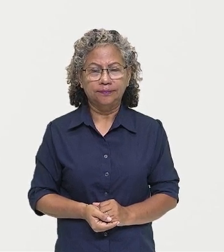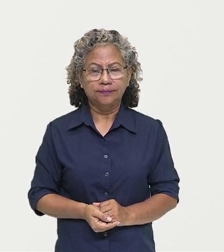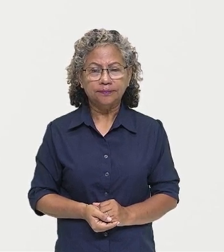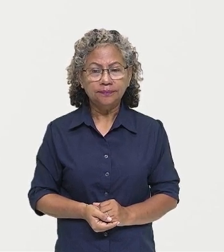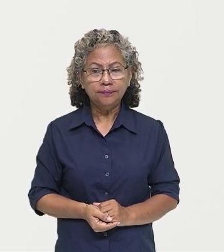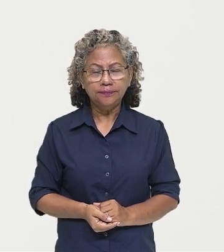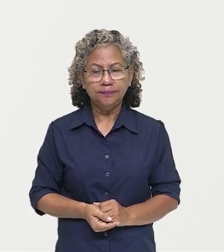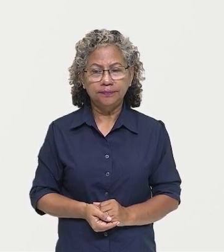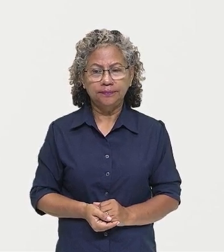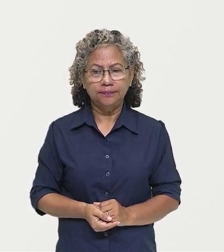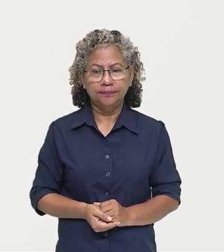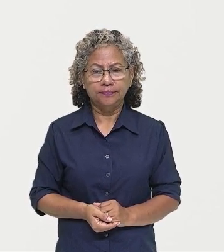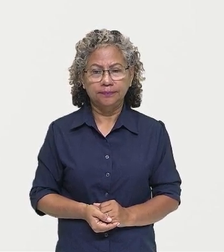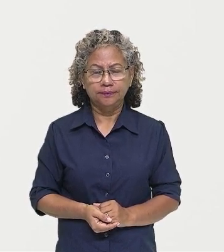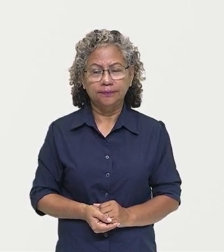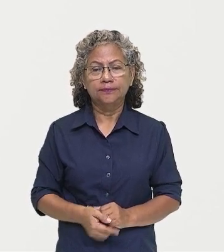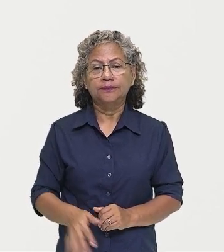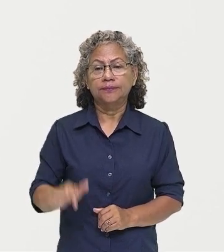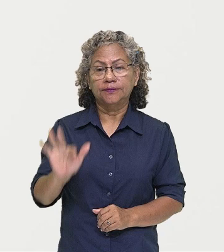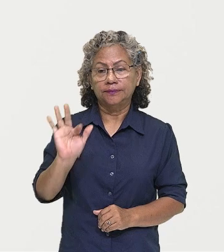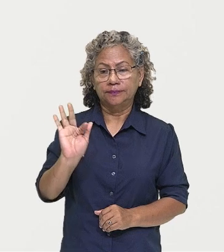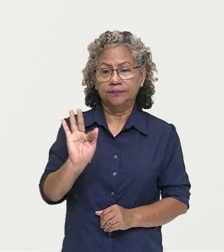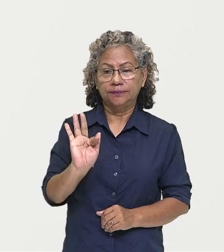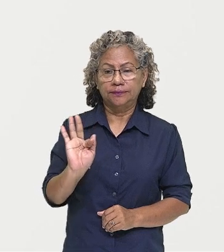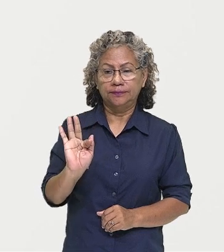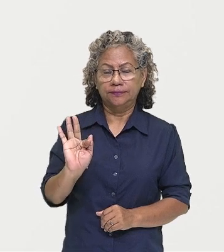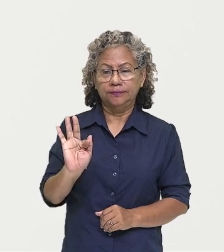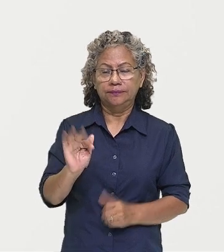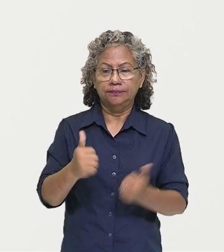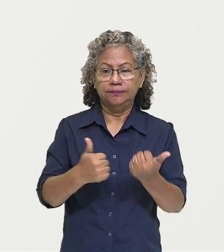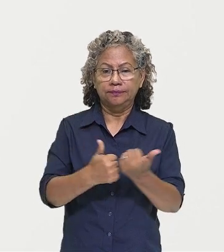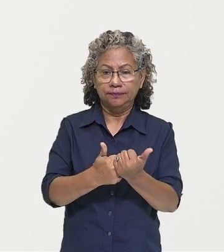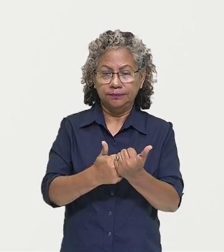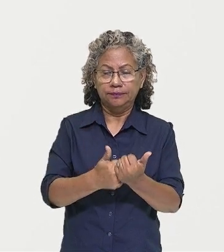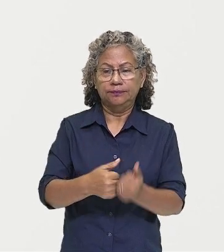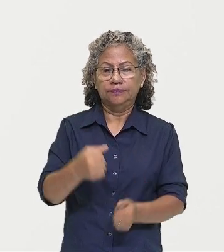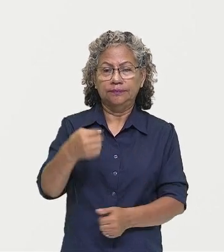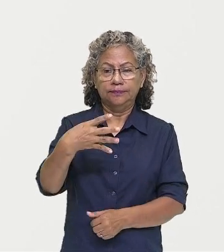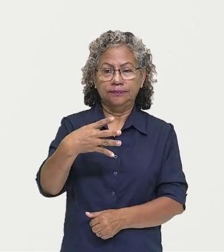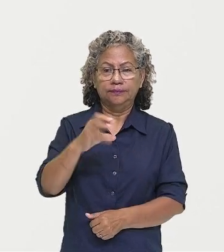A força vale 40.